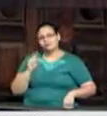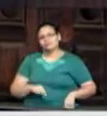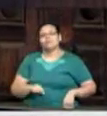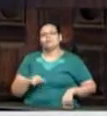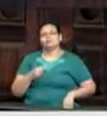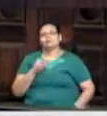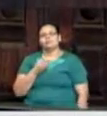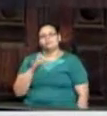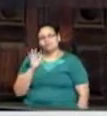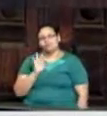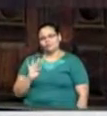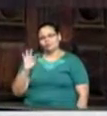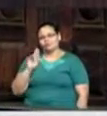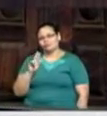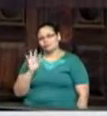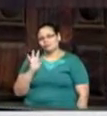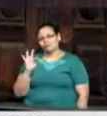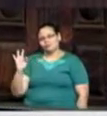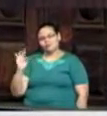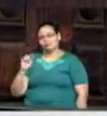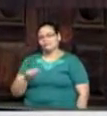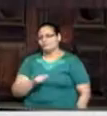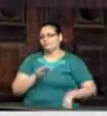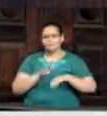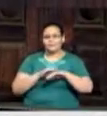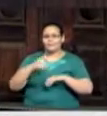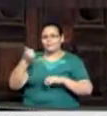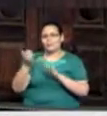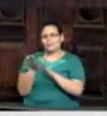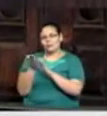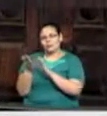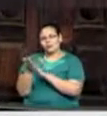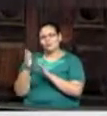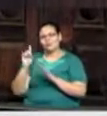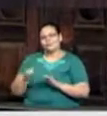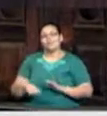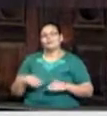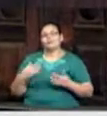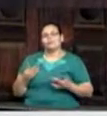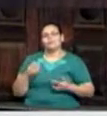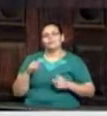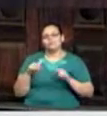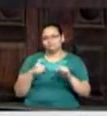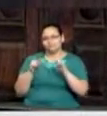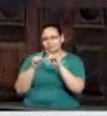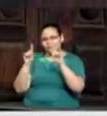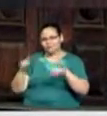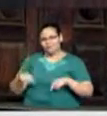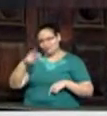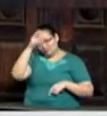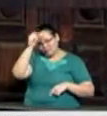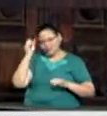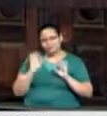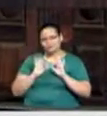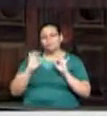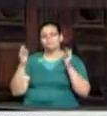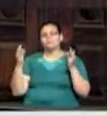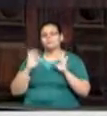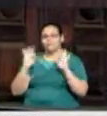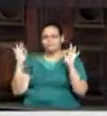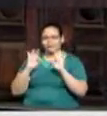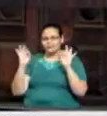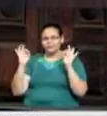Fluminense, dizer que é a melhor maneira de homenagear o serviço público, para nós que temos o privilégio de estar aqui nesta casa